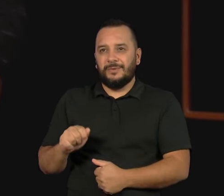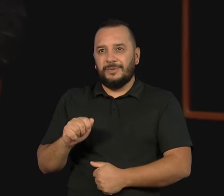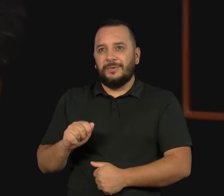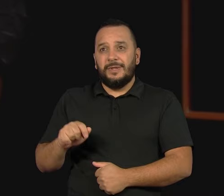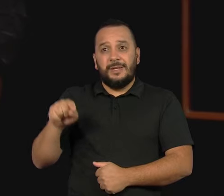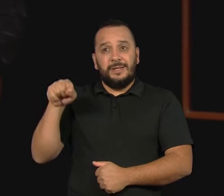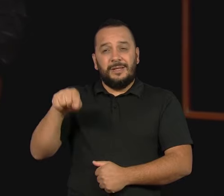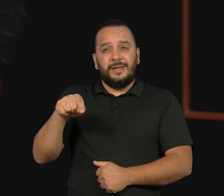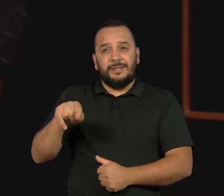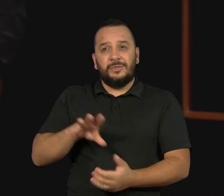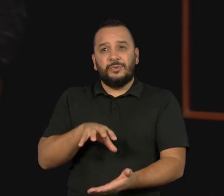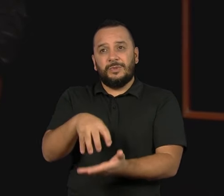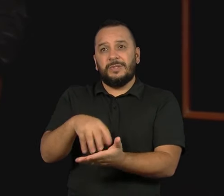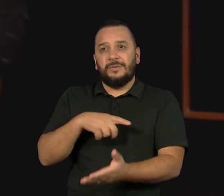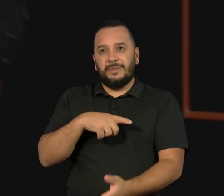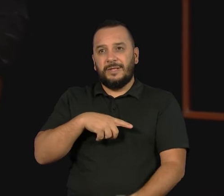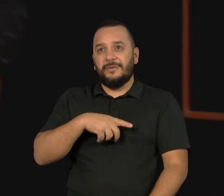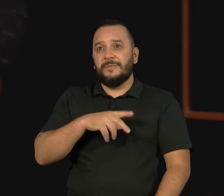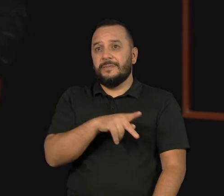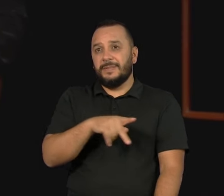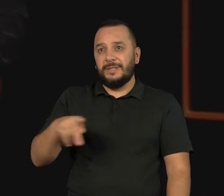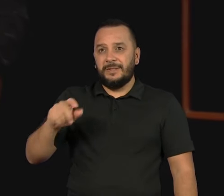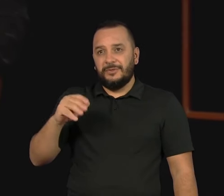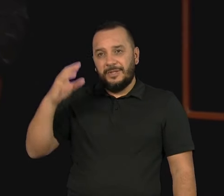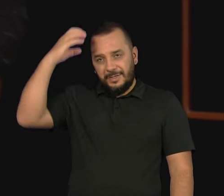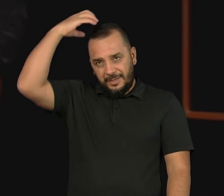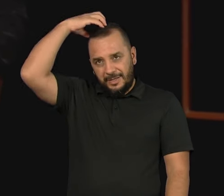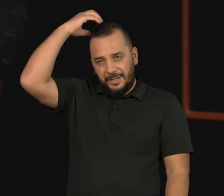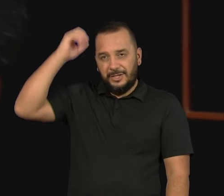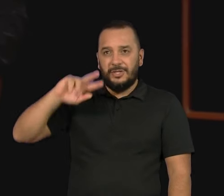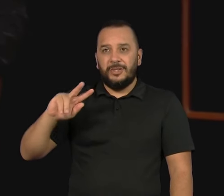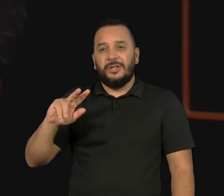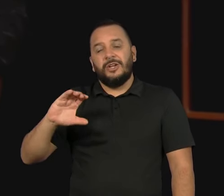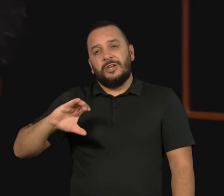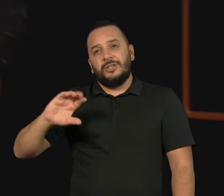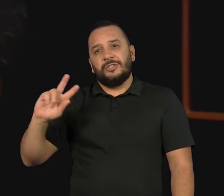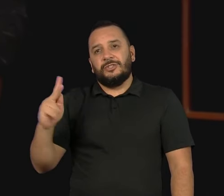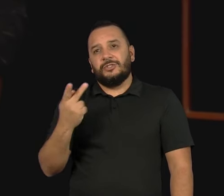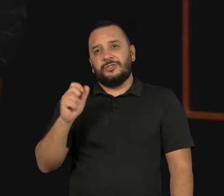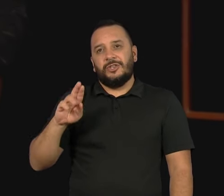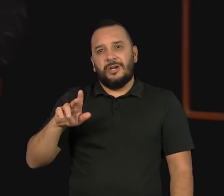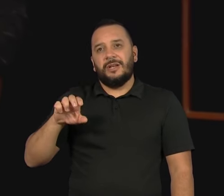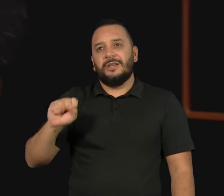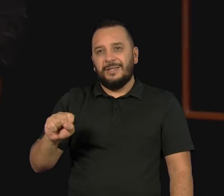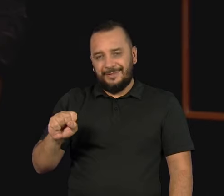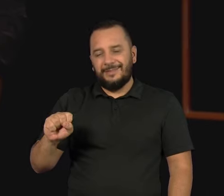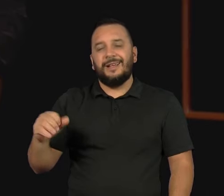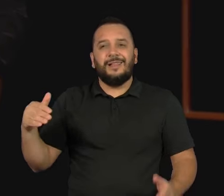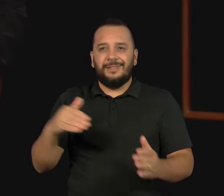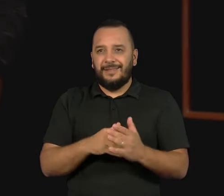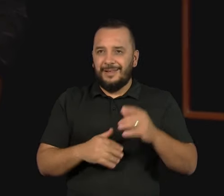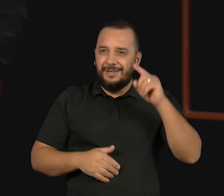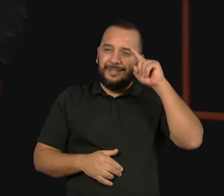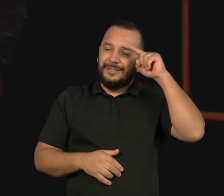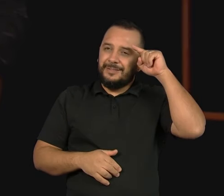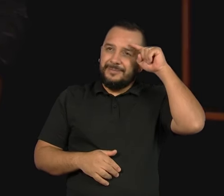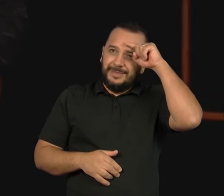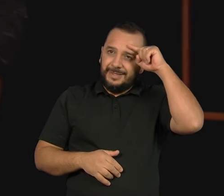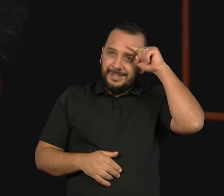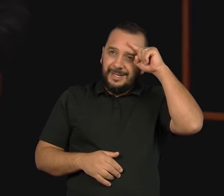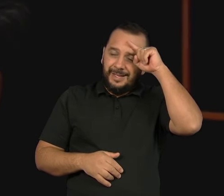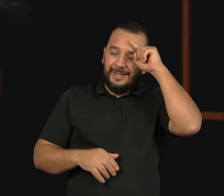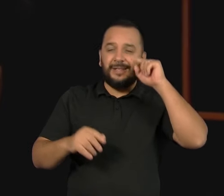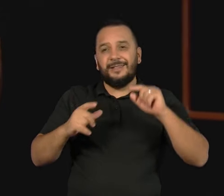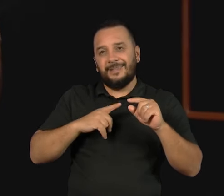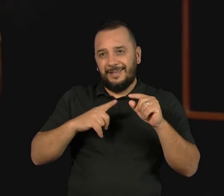já teve como presidentes desde o rei Charles III até Nelson Mandela, a rainha Noor da